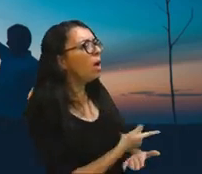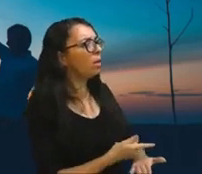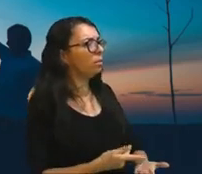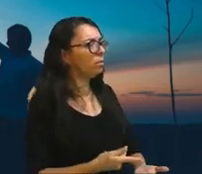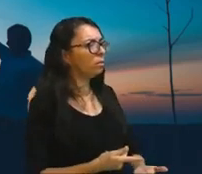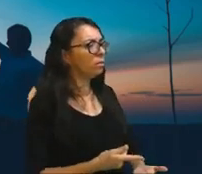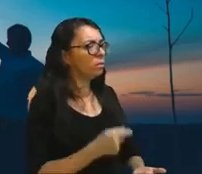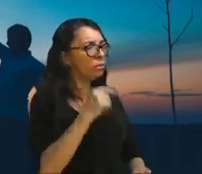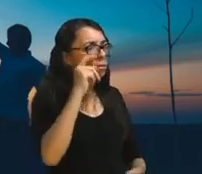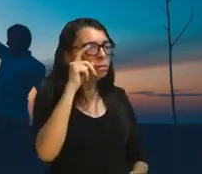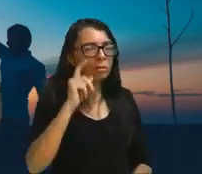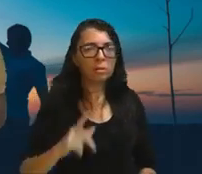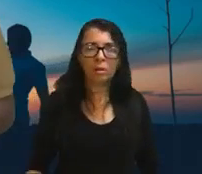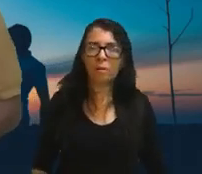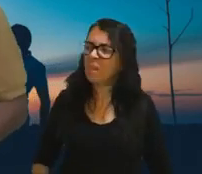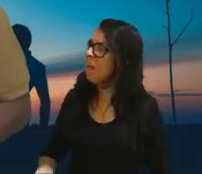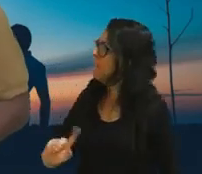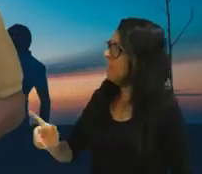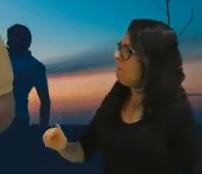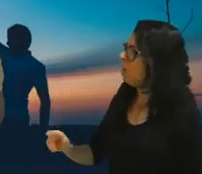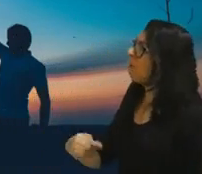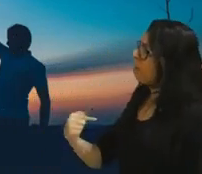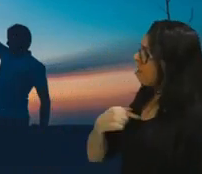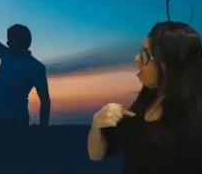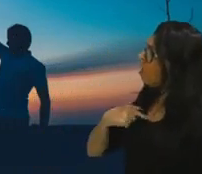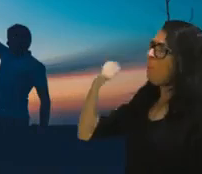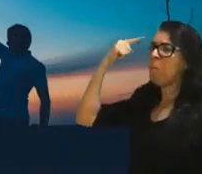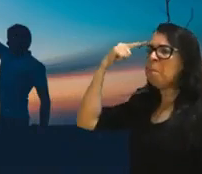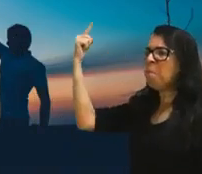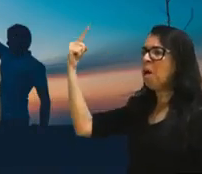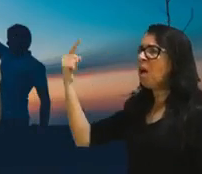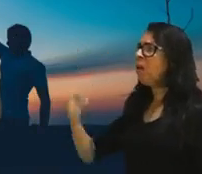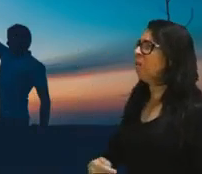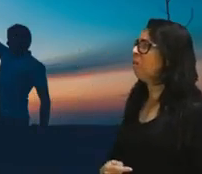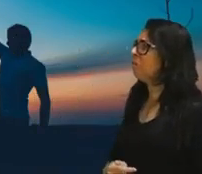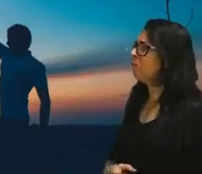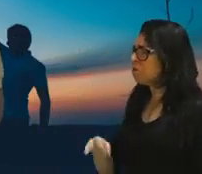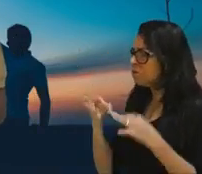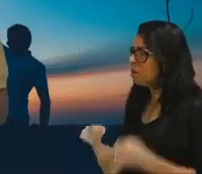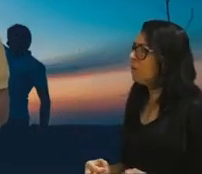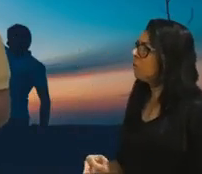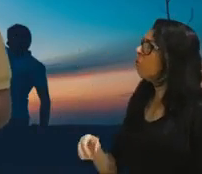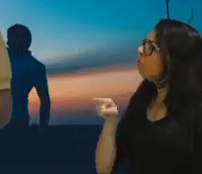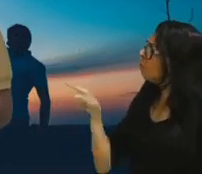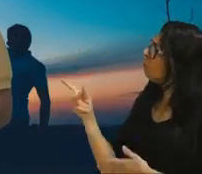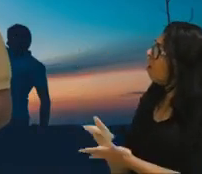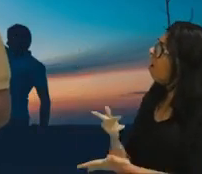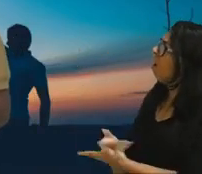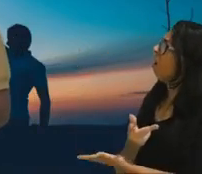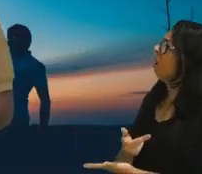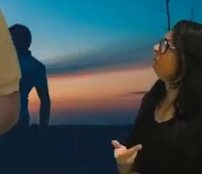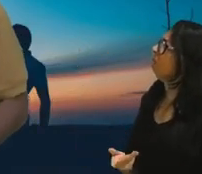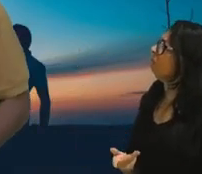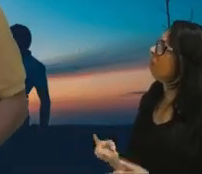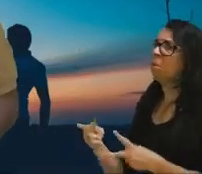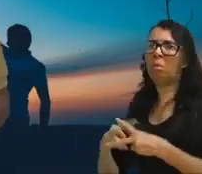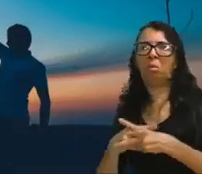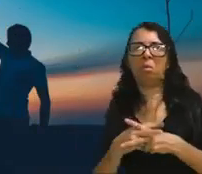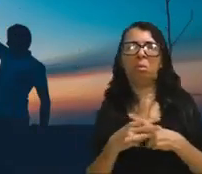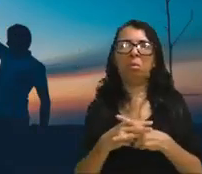mesma ótica, com a mesma visão, e ter Deus como base de tudo.